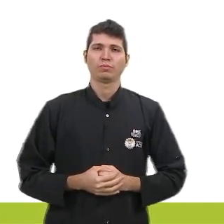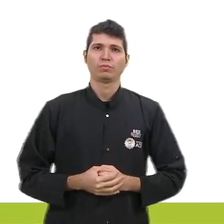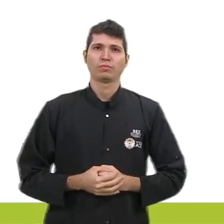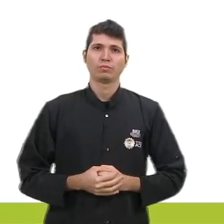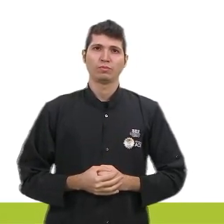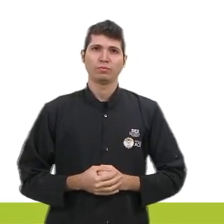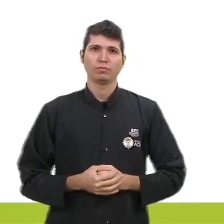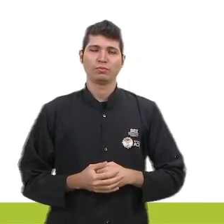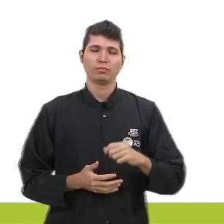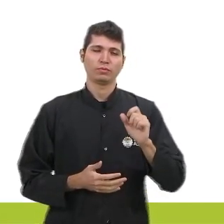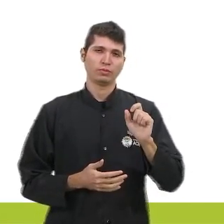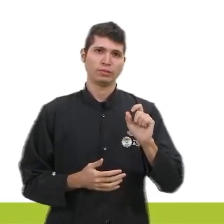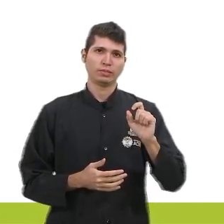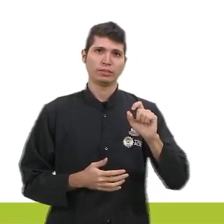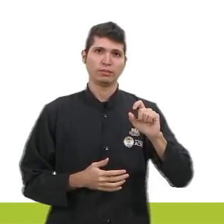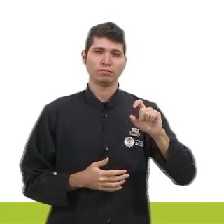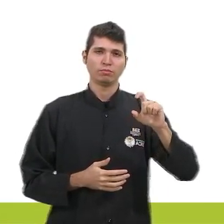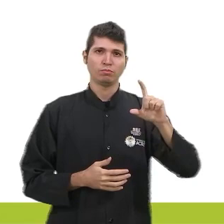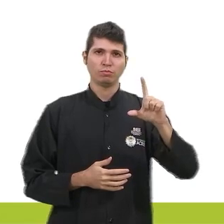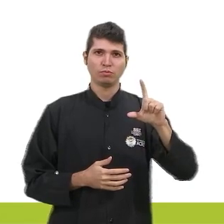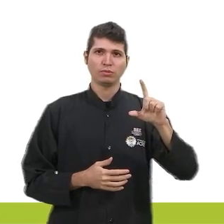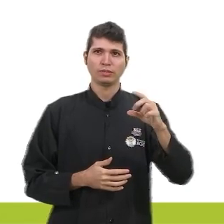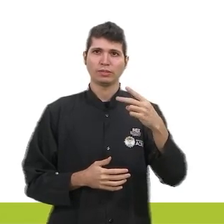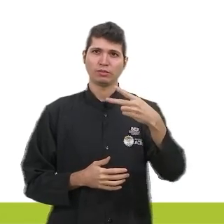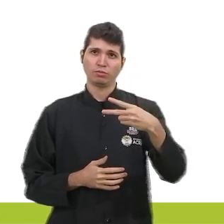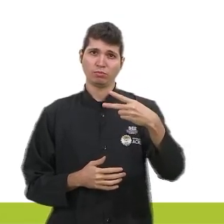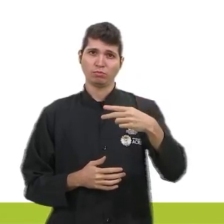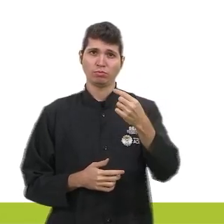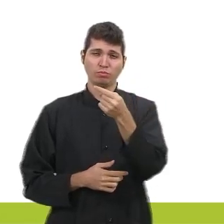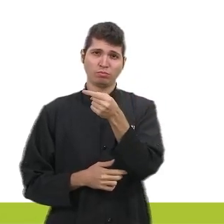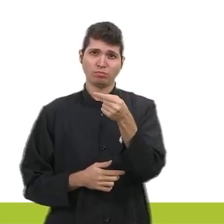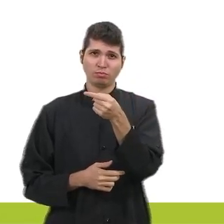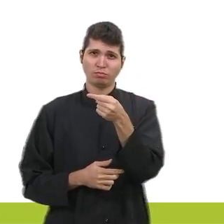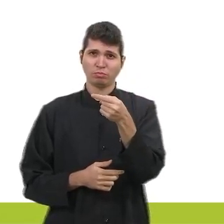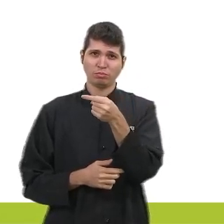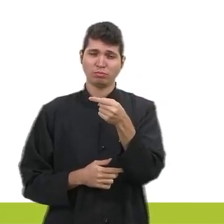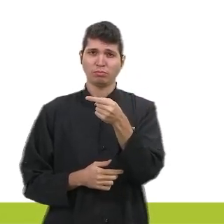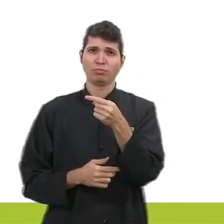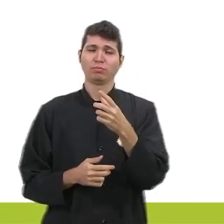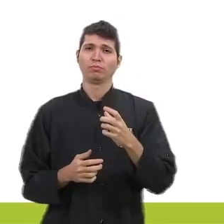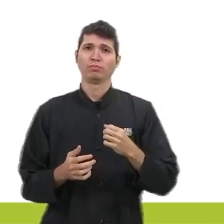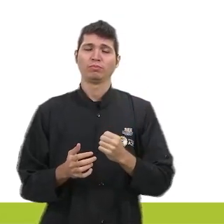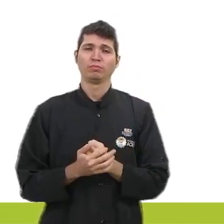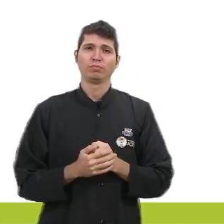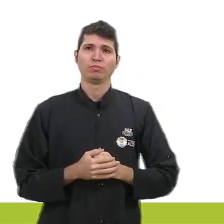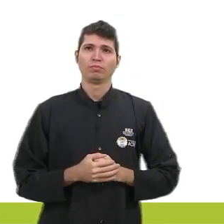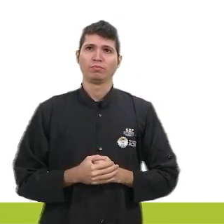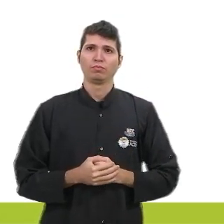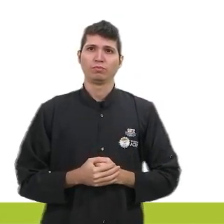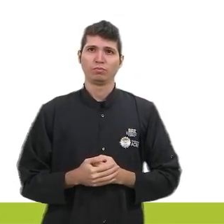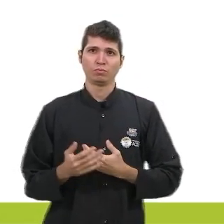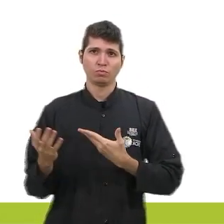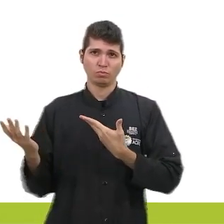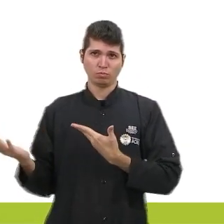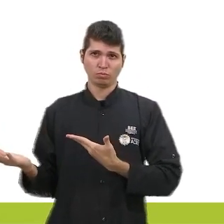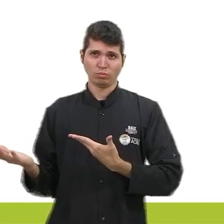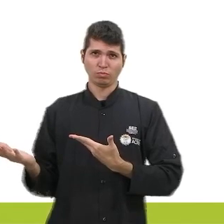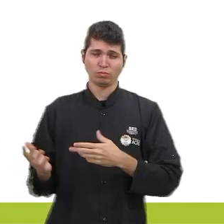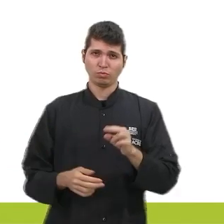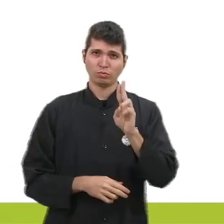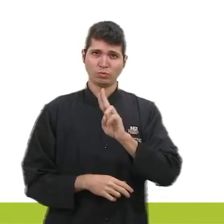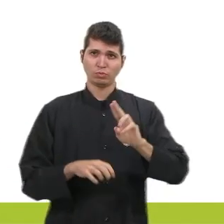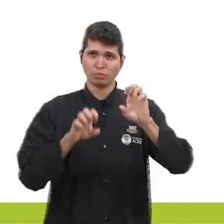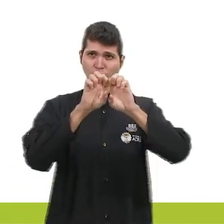maior, né, para 2 soluções, igual para uma solução e negativo para nenhuma solução real. A gente tem aqui os valores para serem trabalhados